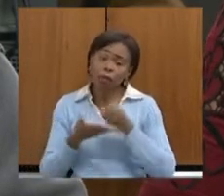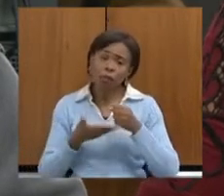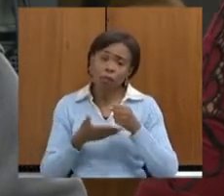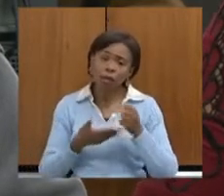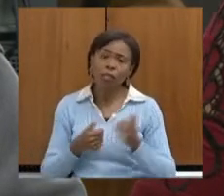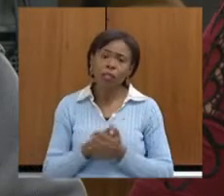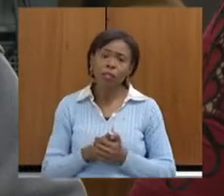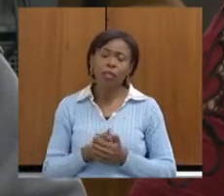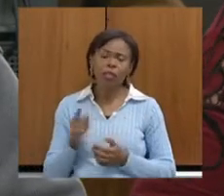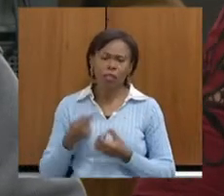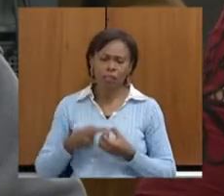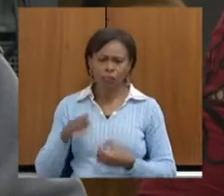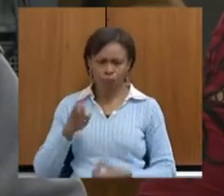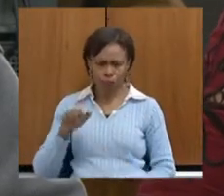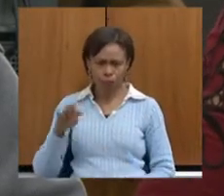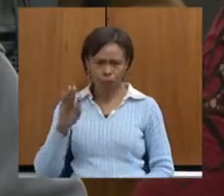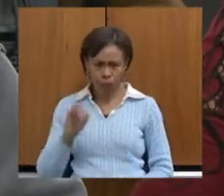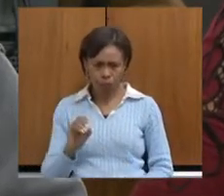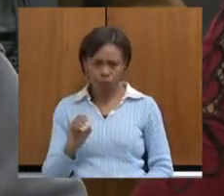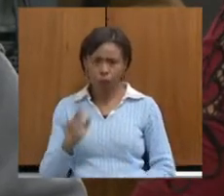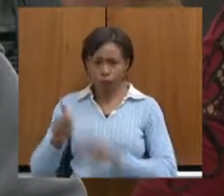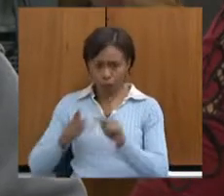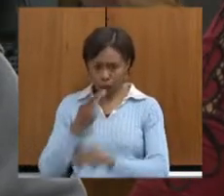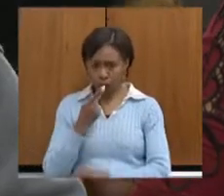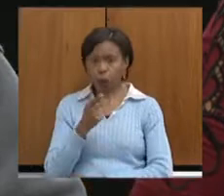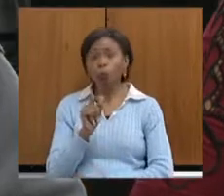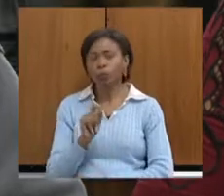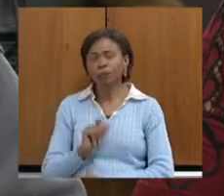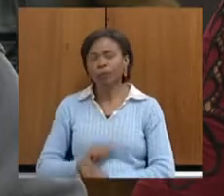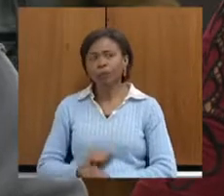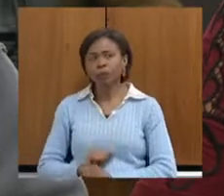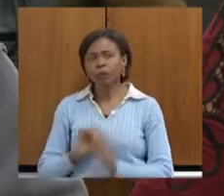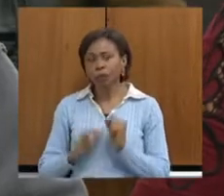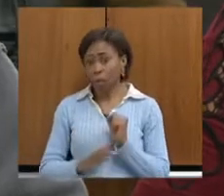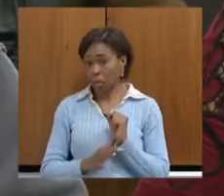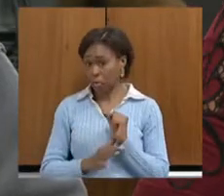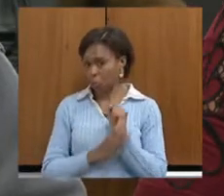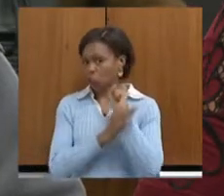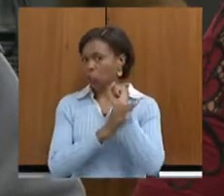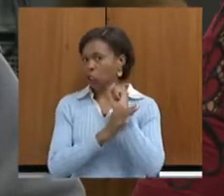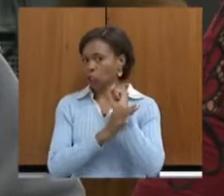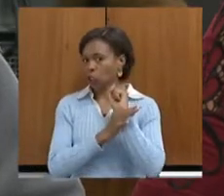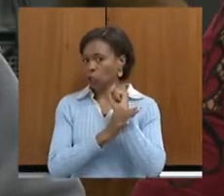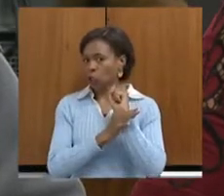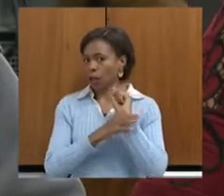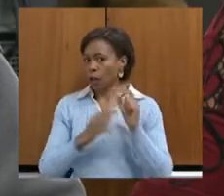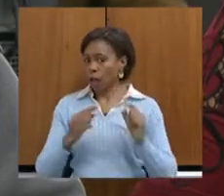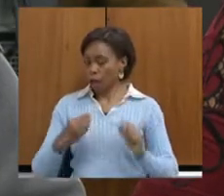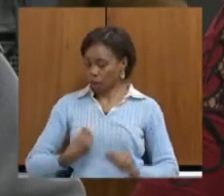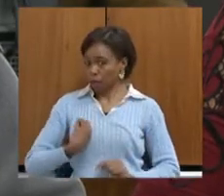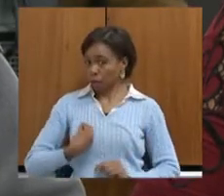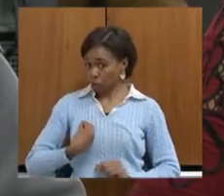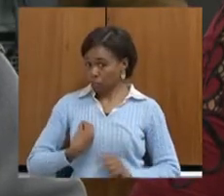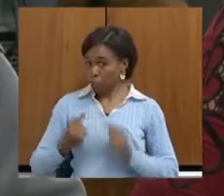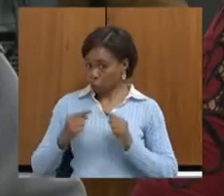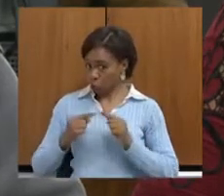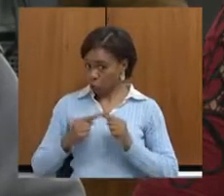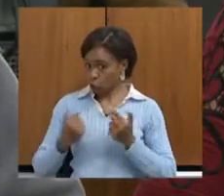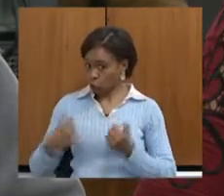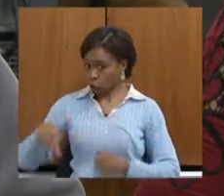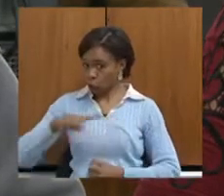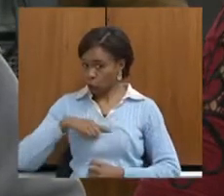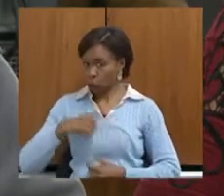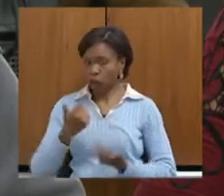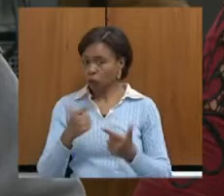né que do zenfone que vai garantir renda mínima lá e Bento gente Pessoal tem falado o seguinte Olha só